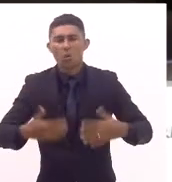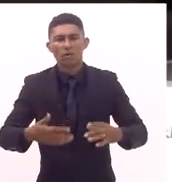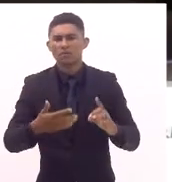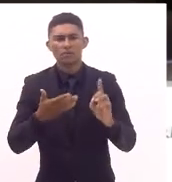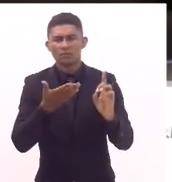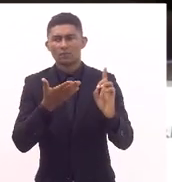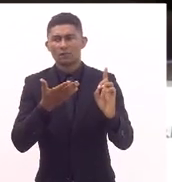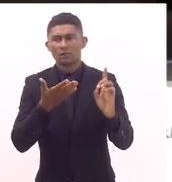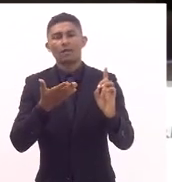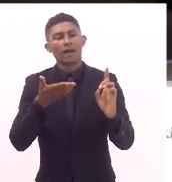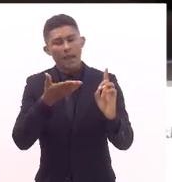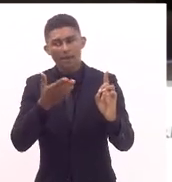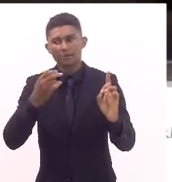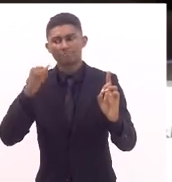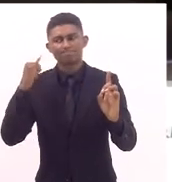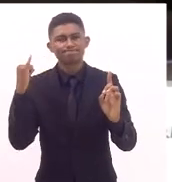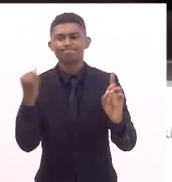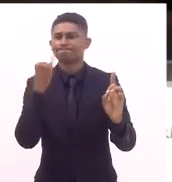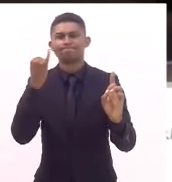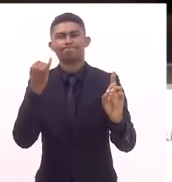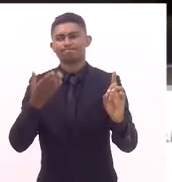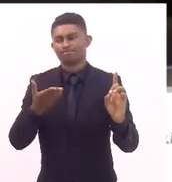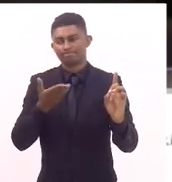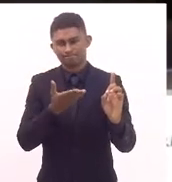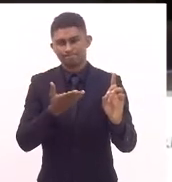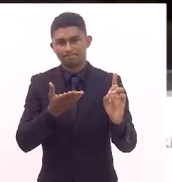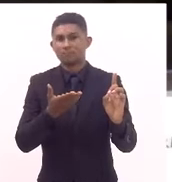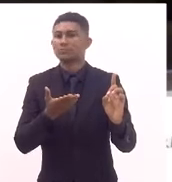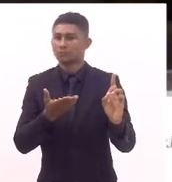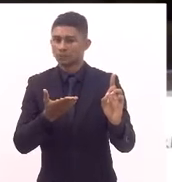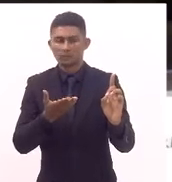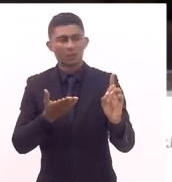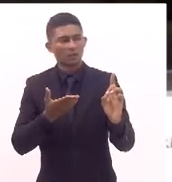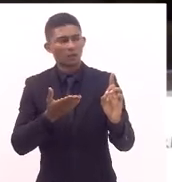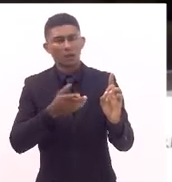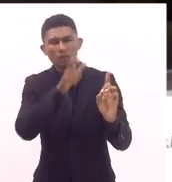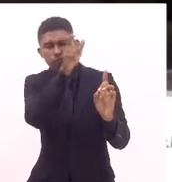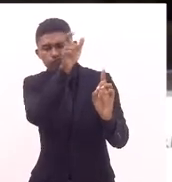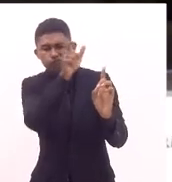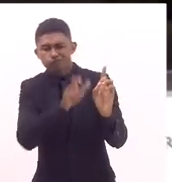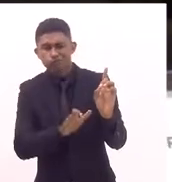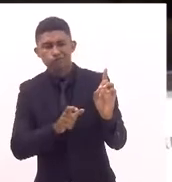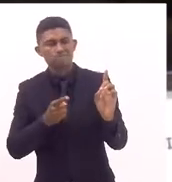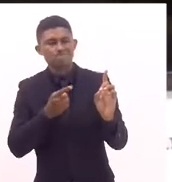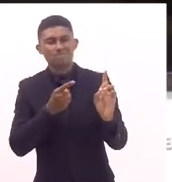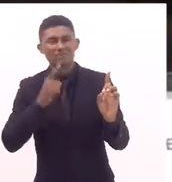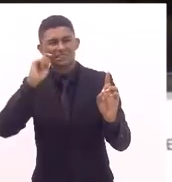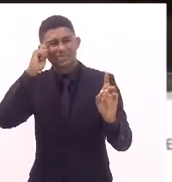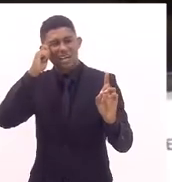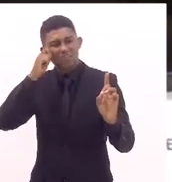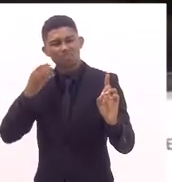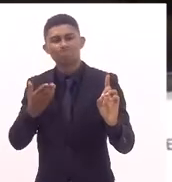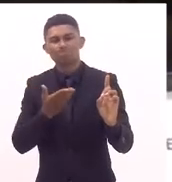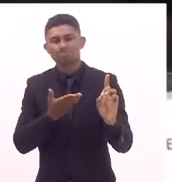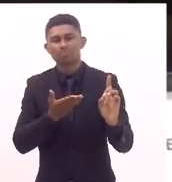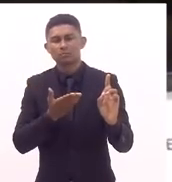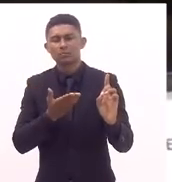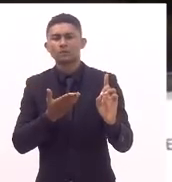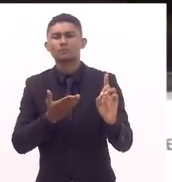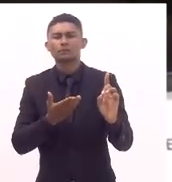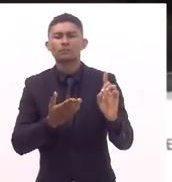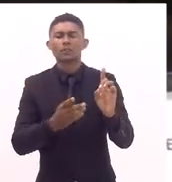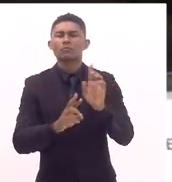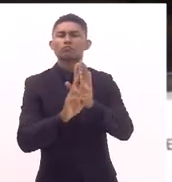diferenças para essas personalidades essas heroínas negras esses